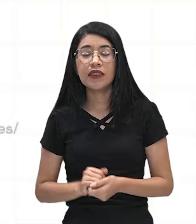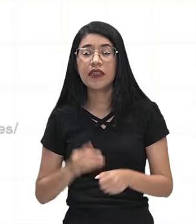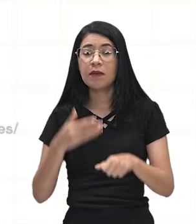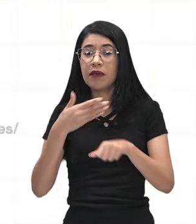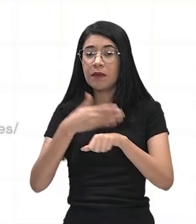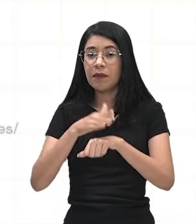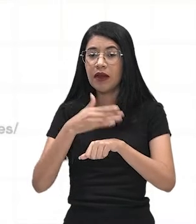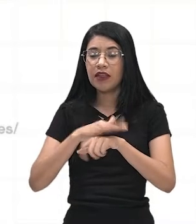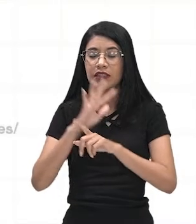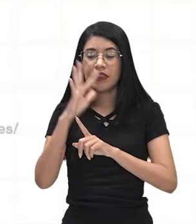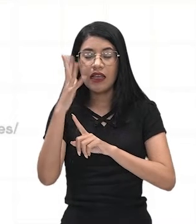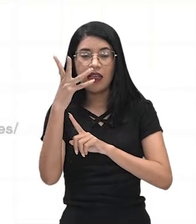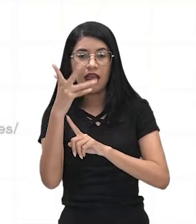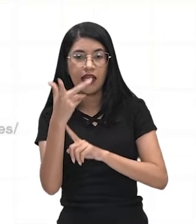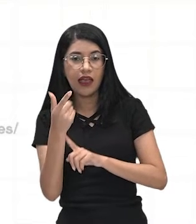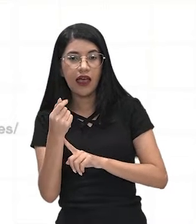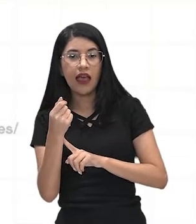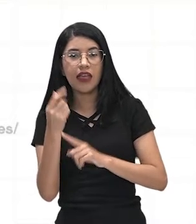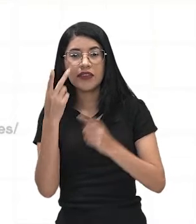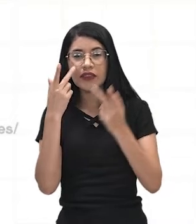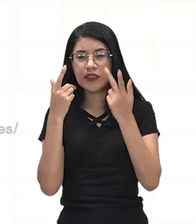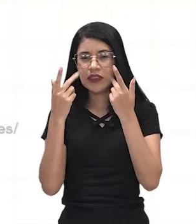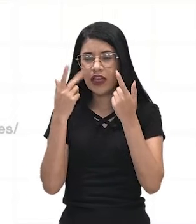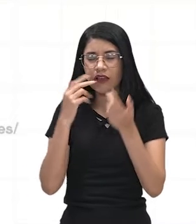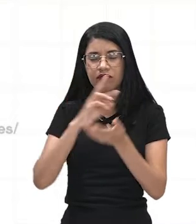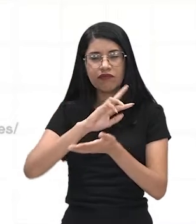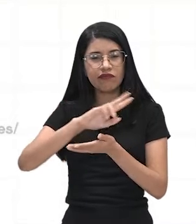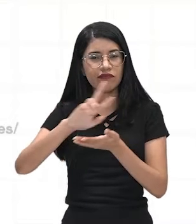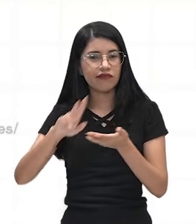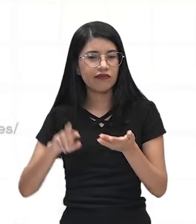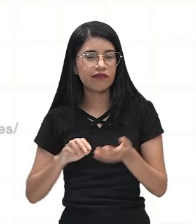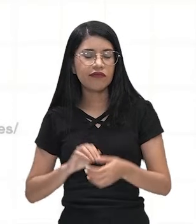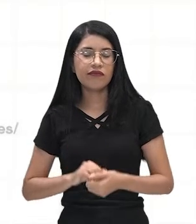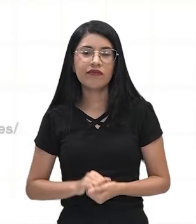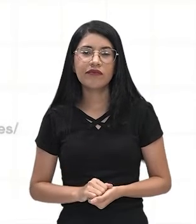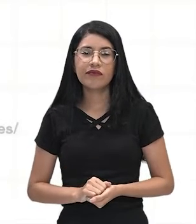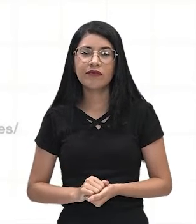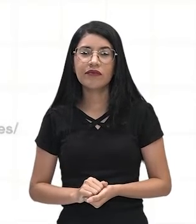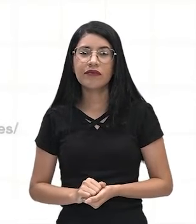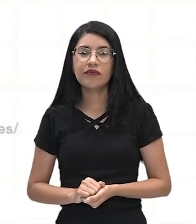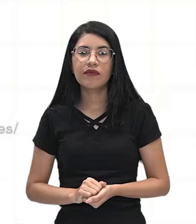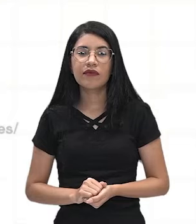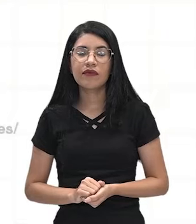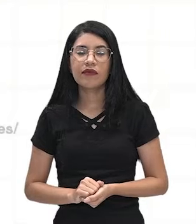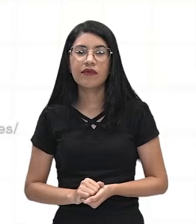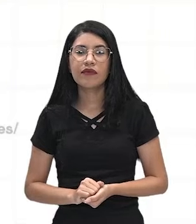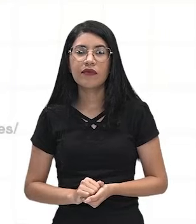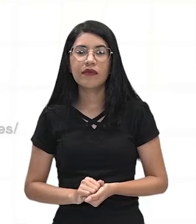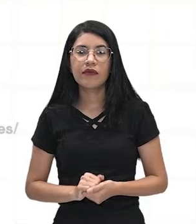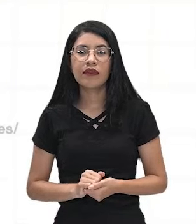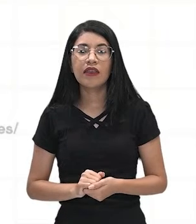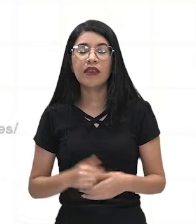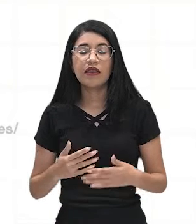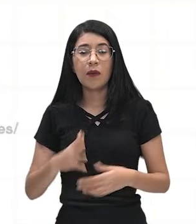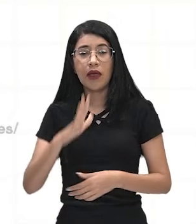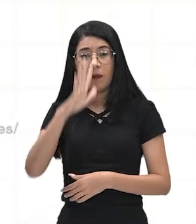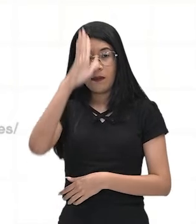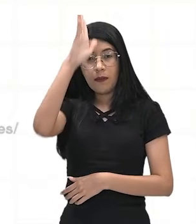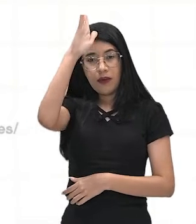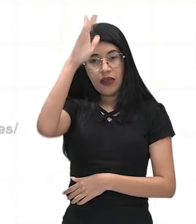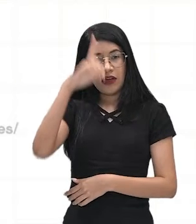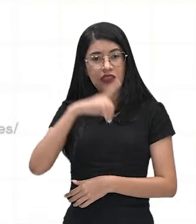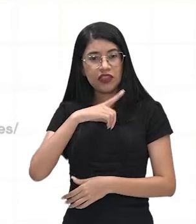de artes e entretenimento, tá? Olha só, embora as mulheres romanas